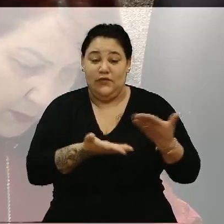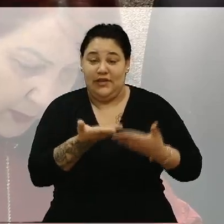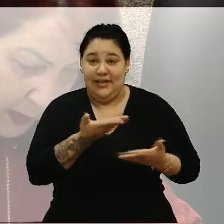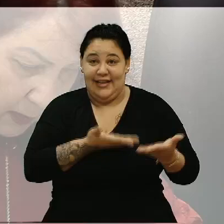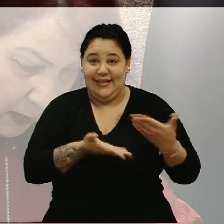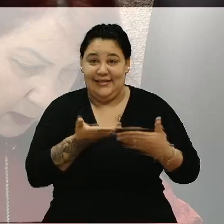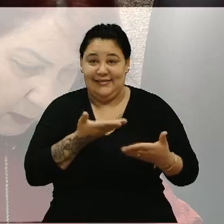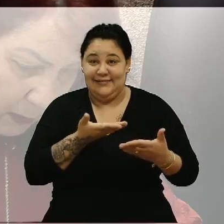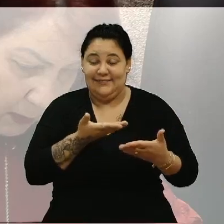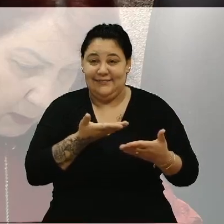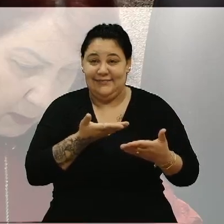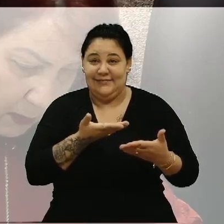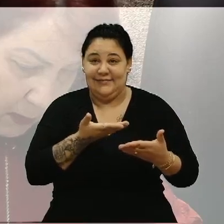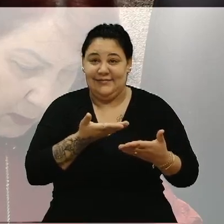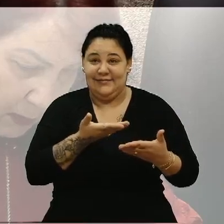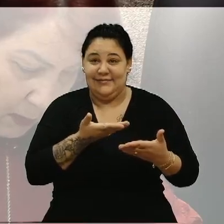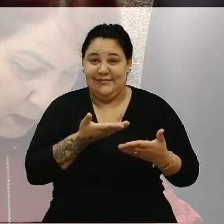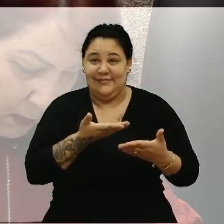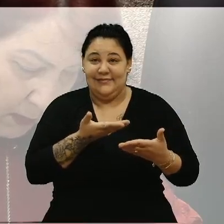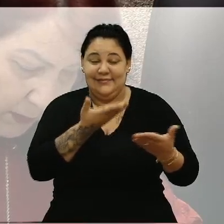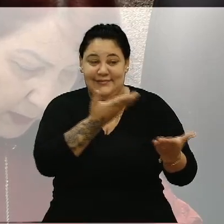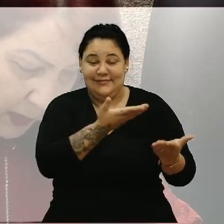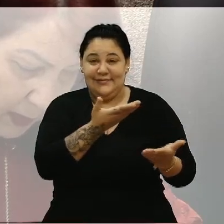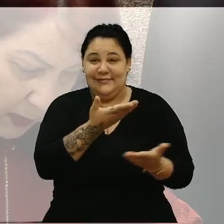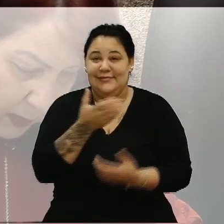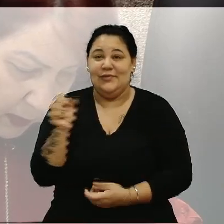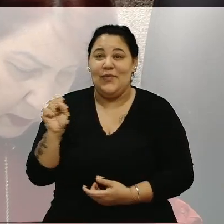sobrinha do vereador Cadori,